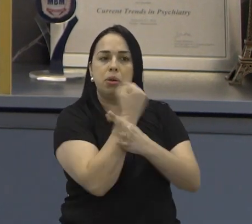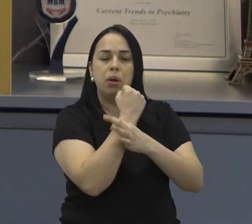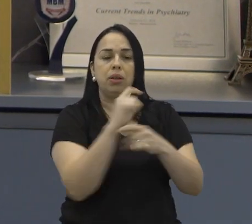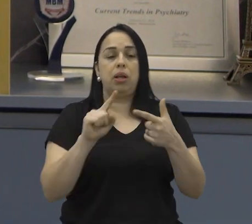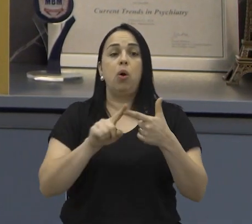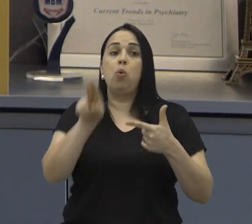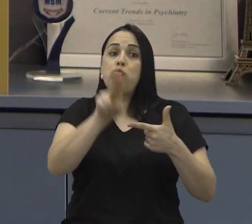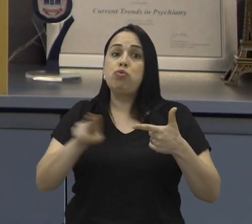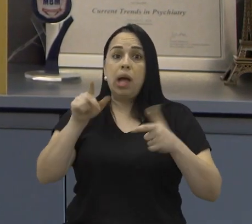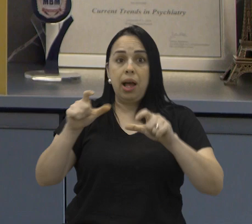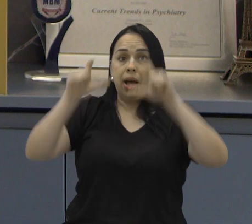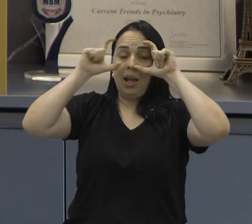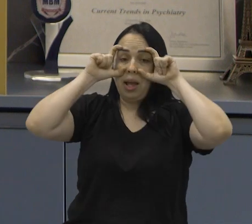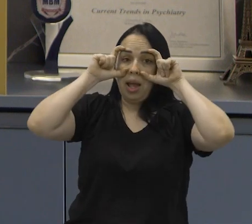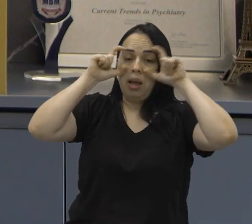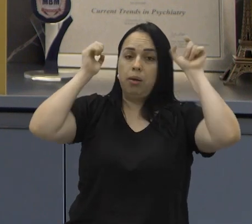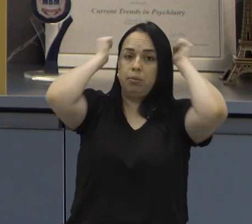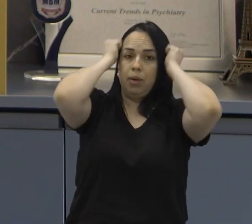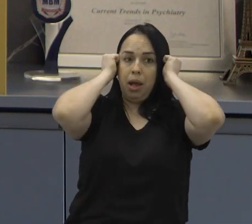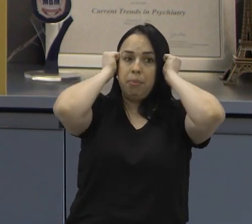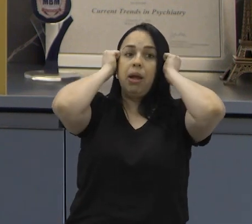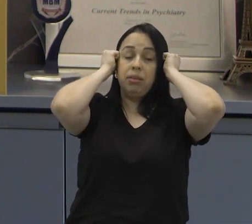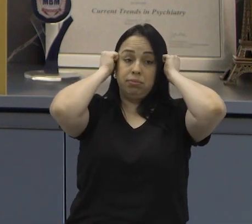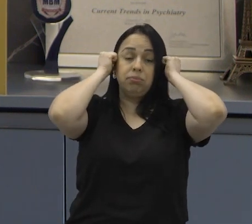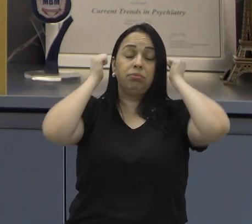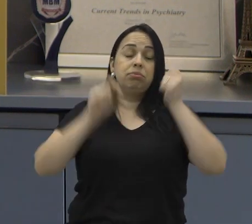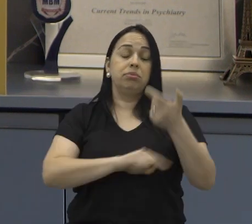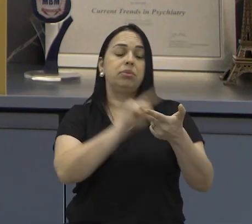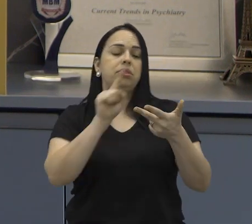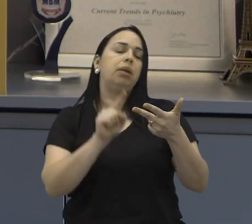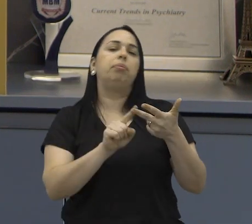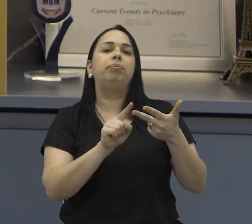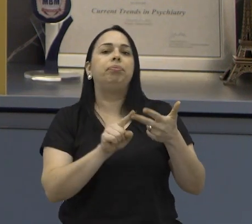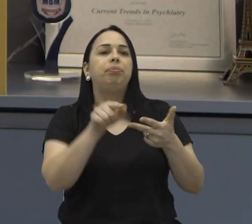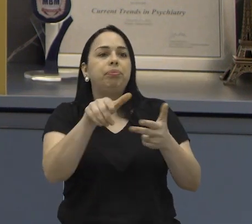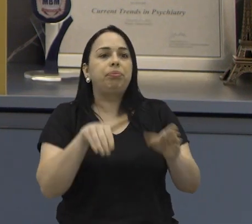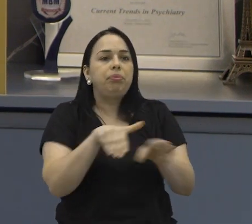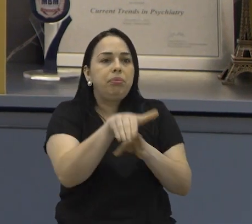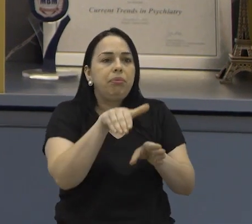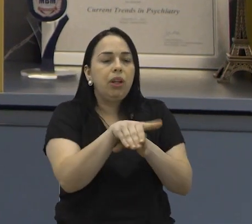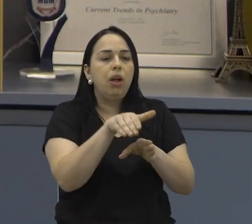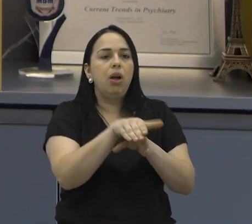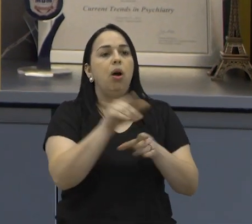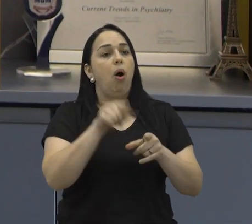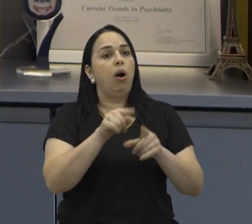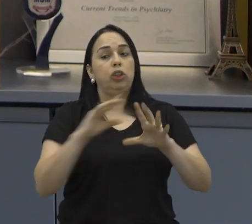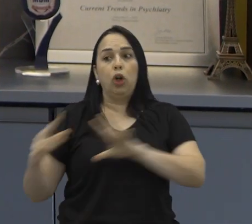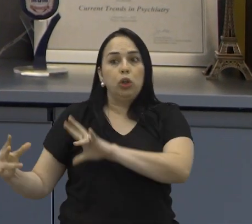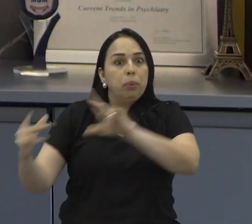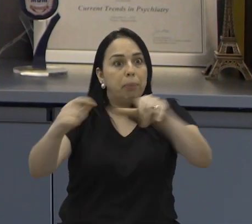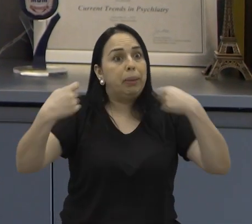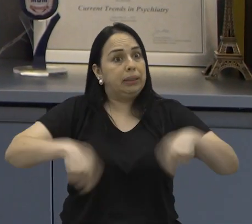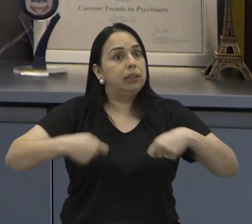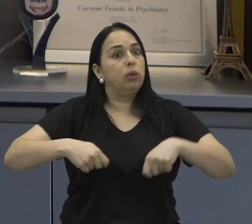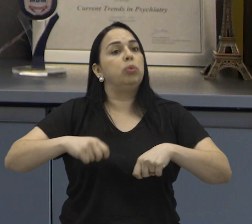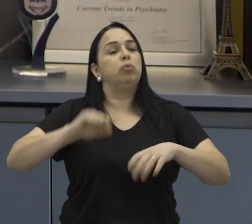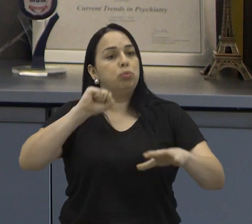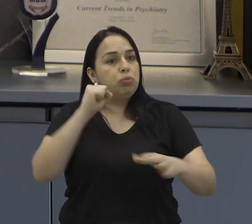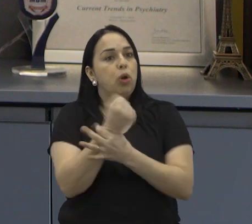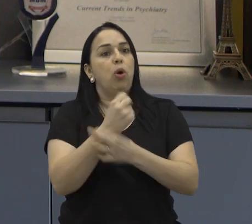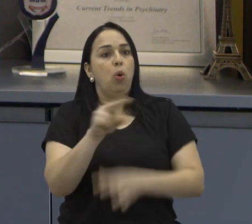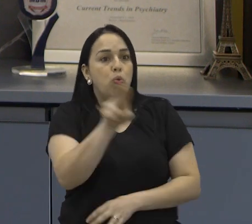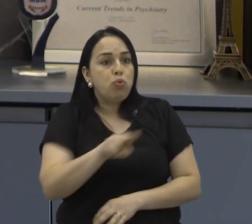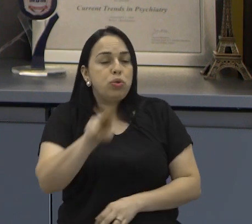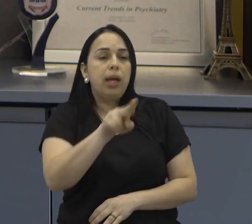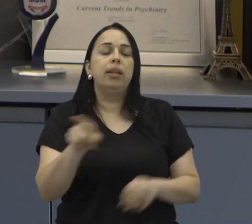a utilização de EPIs, mitigar esses riscos através, por exemplo, de equipamentos de proteção coletiva.